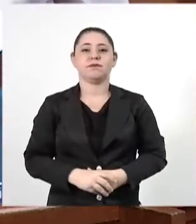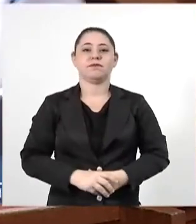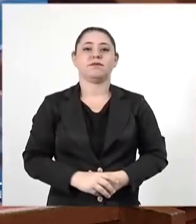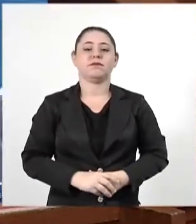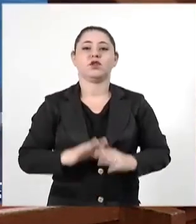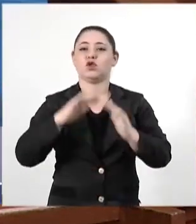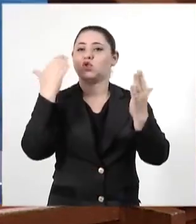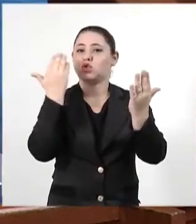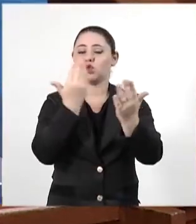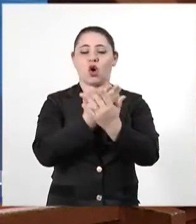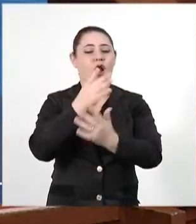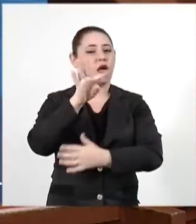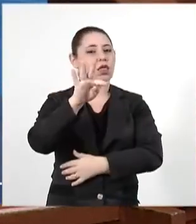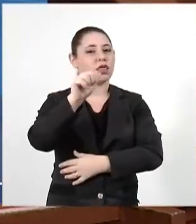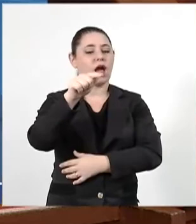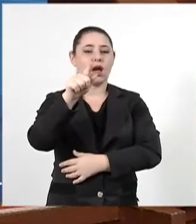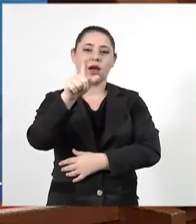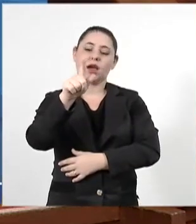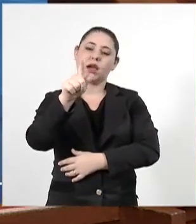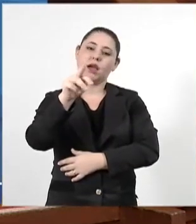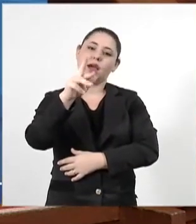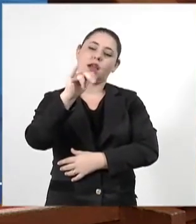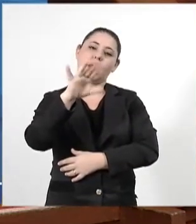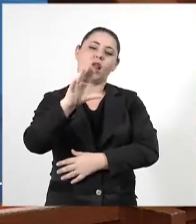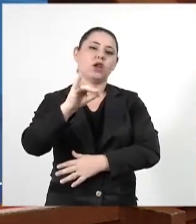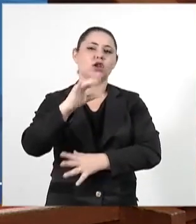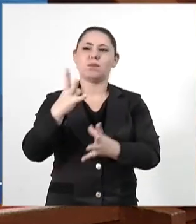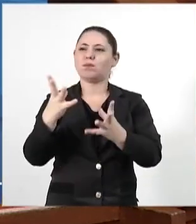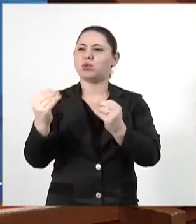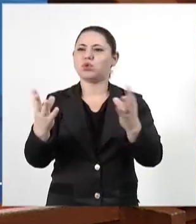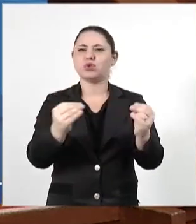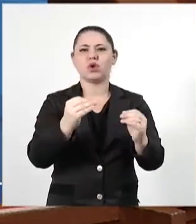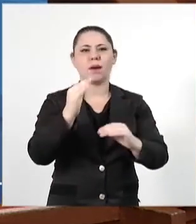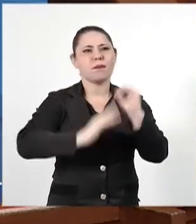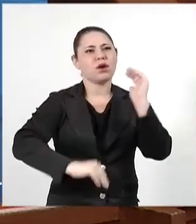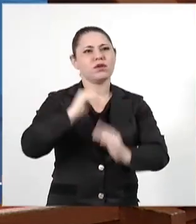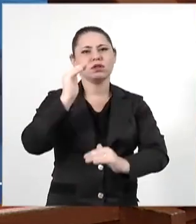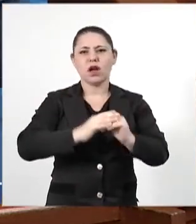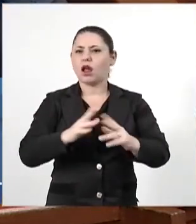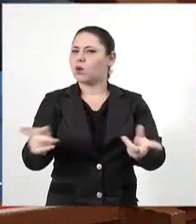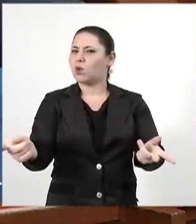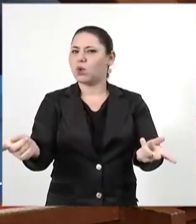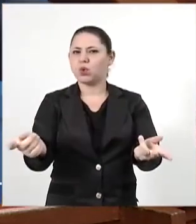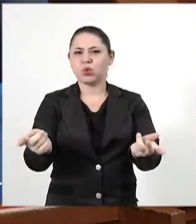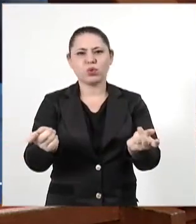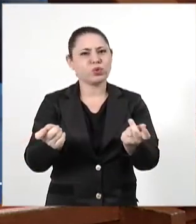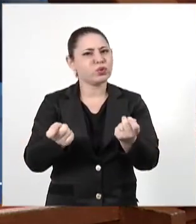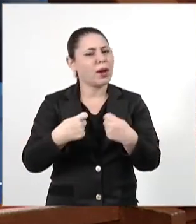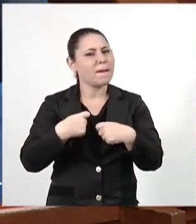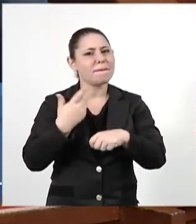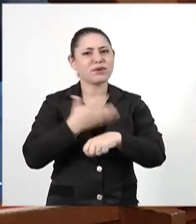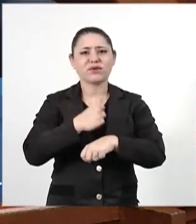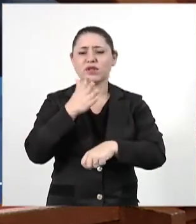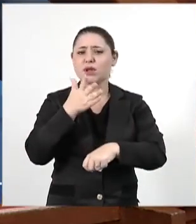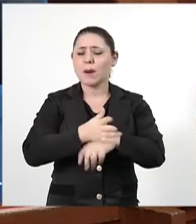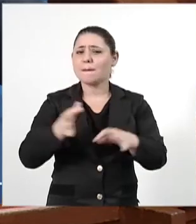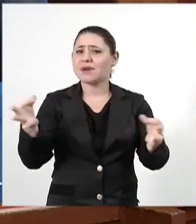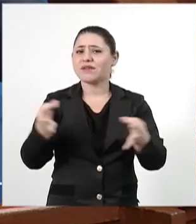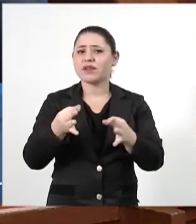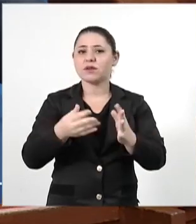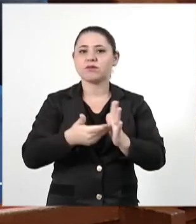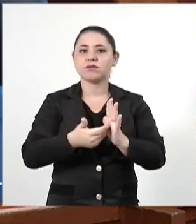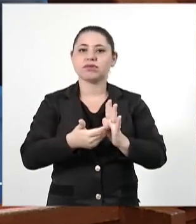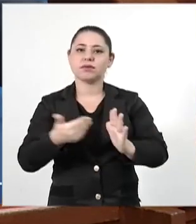Escola Tagarela e tantas outras que tiveram profissionais assim qualificados, altamente qualificados, afastados de